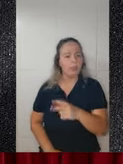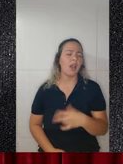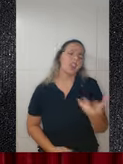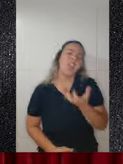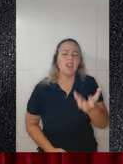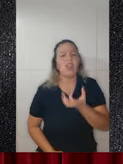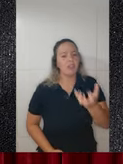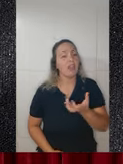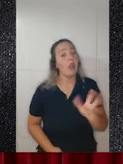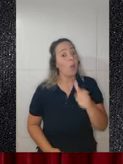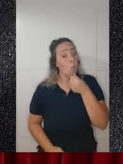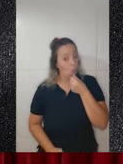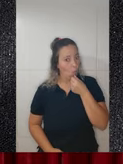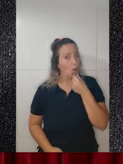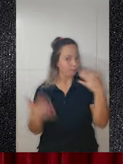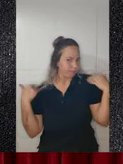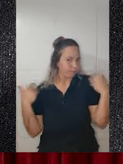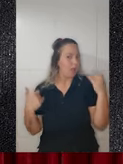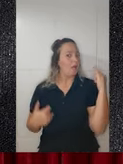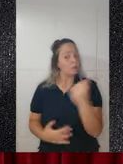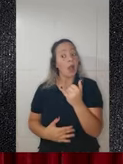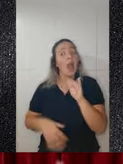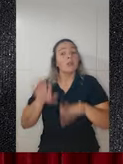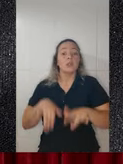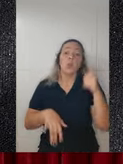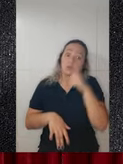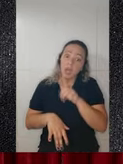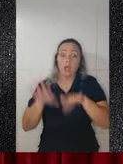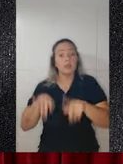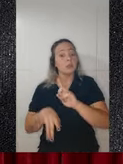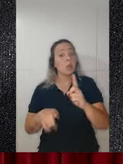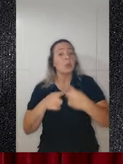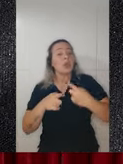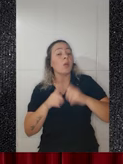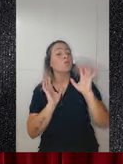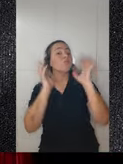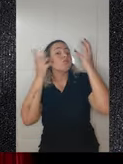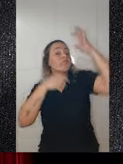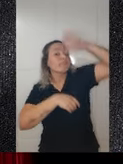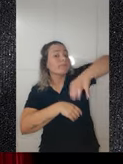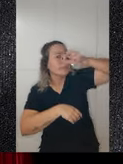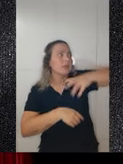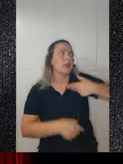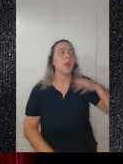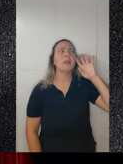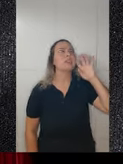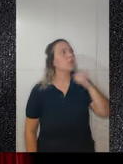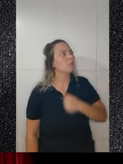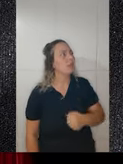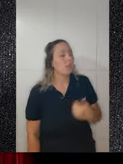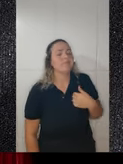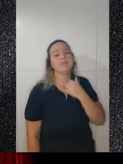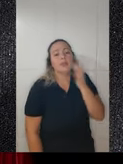cavalo marinho. Falei, então vamos lá ver o cavalo marinho. O cara falou, ó, de repente não dá pra ver não, rapaz, tá chovendo, o cavalo marinho não sai quando tá chovendo. Falei, pô, que merda, não vai dar pra ver.